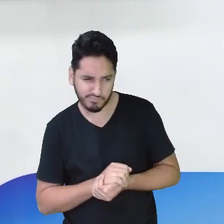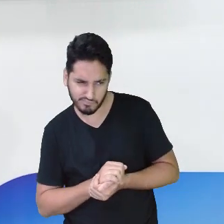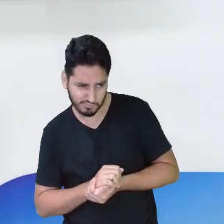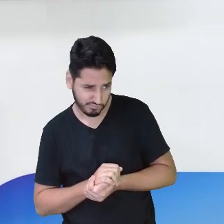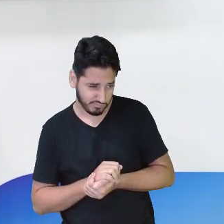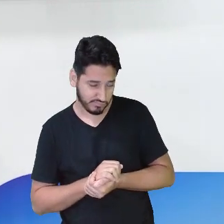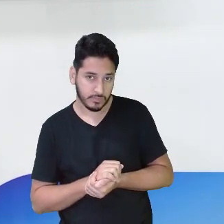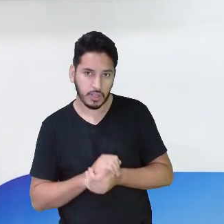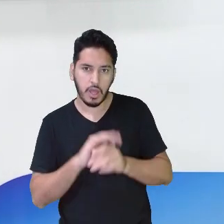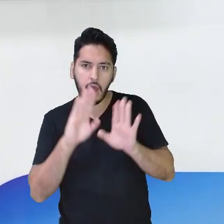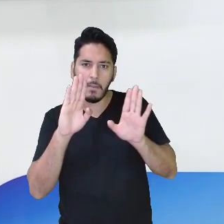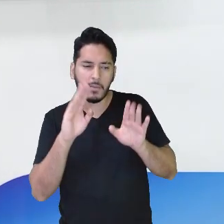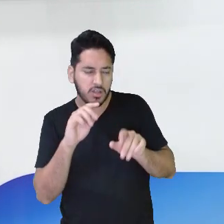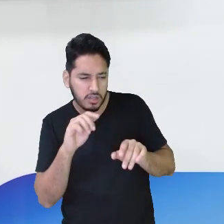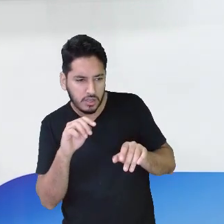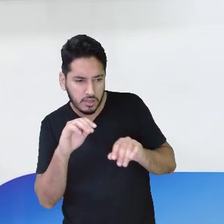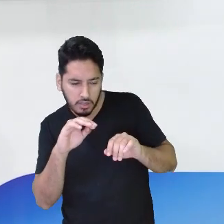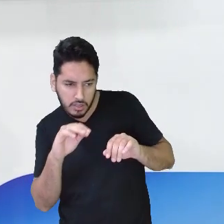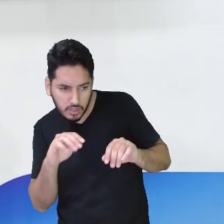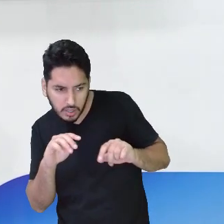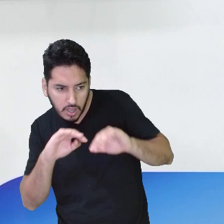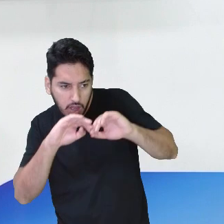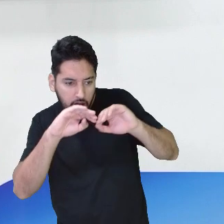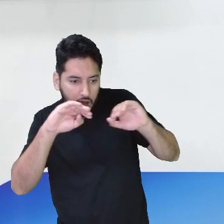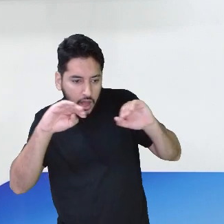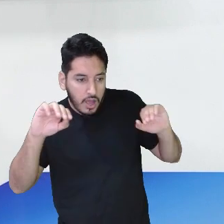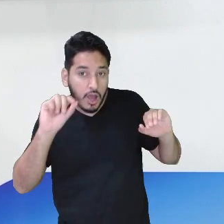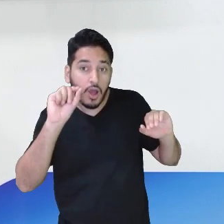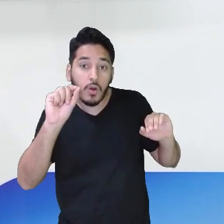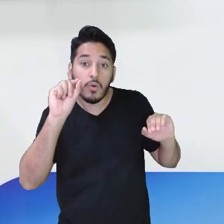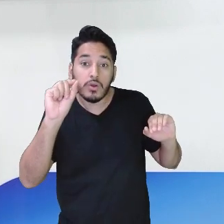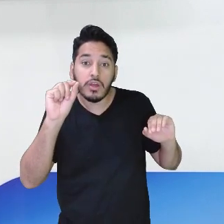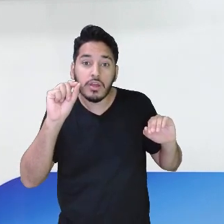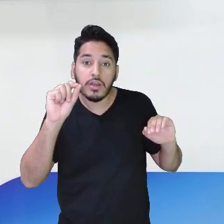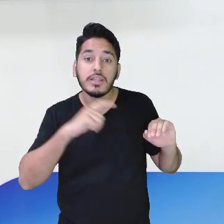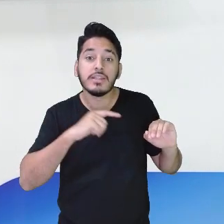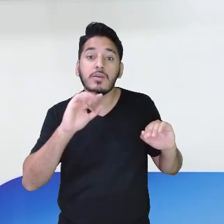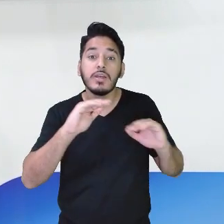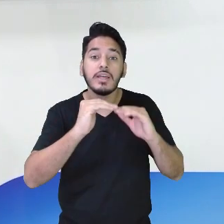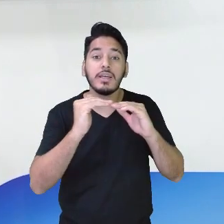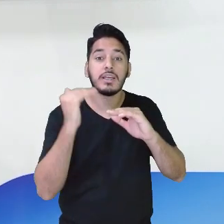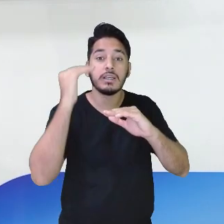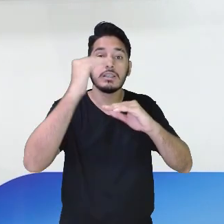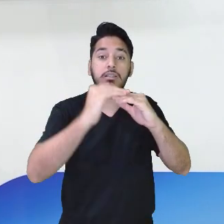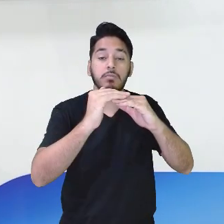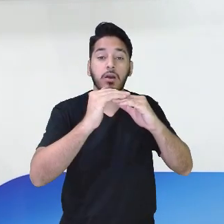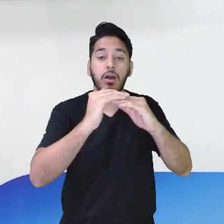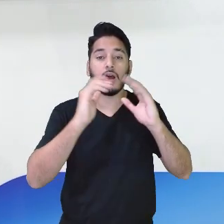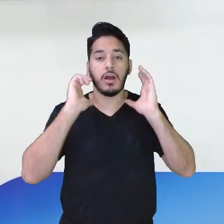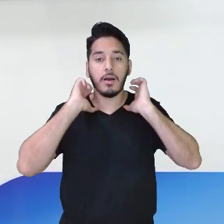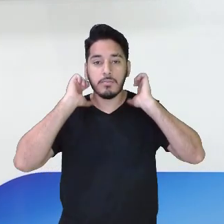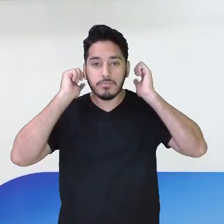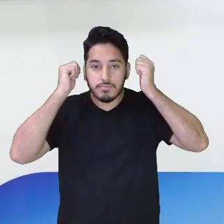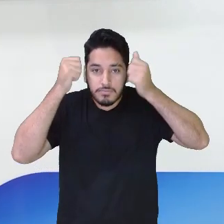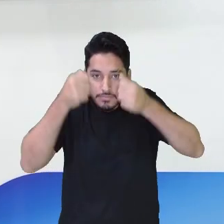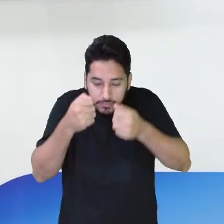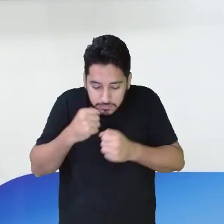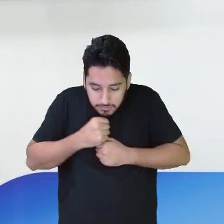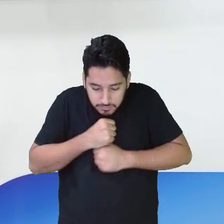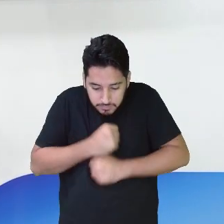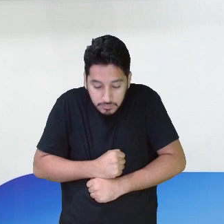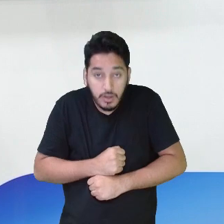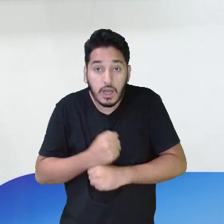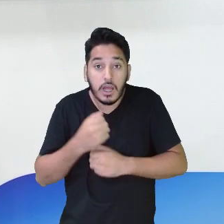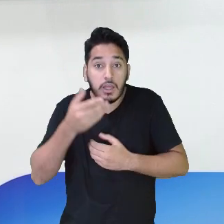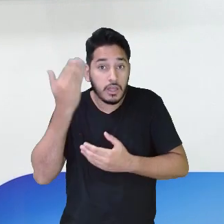enganado, mas o detalhe aí que faz a diferença é porque ele encontra o que lá em cima da tumba dela? A capa que ele